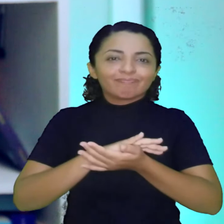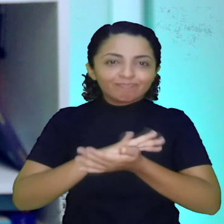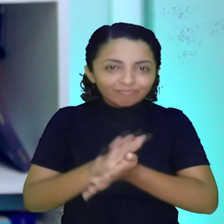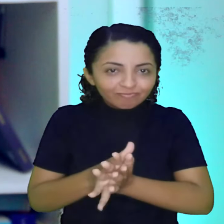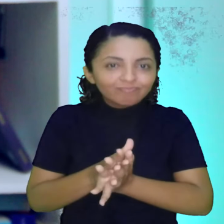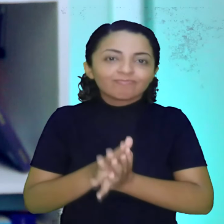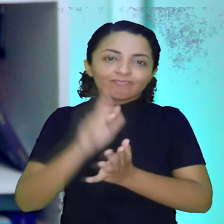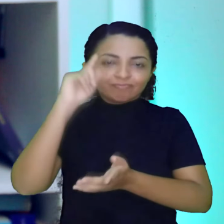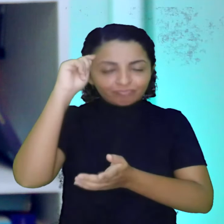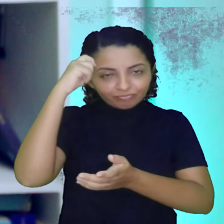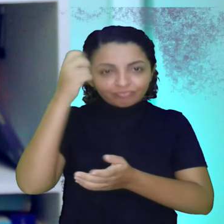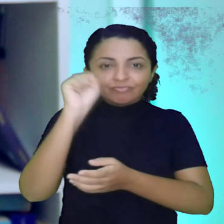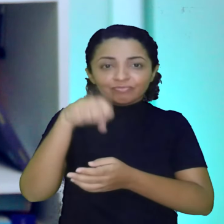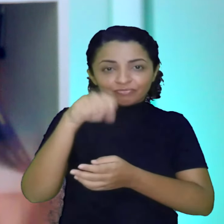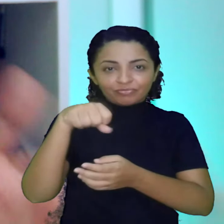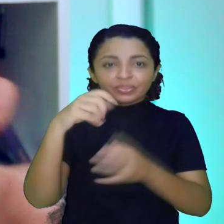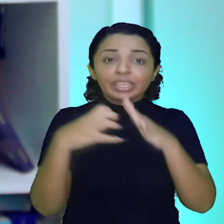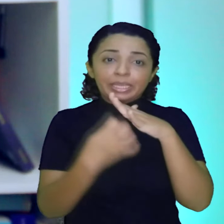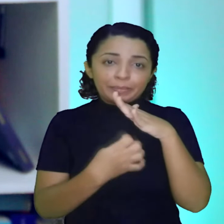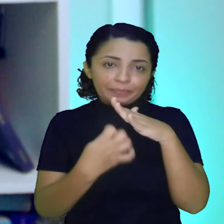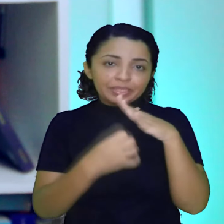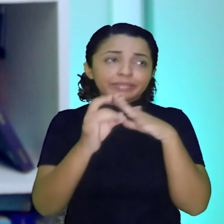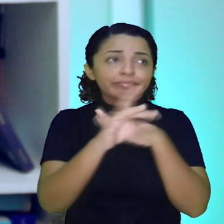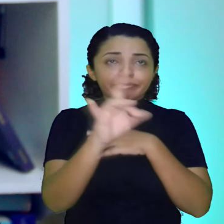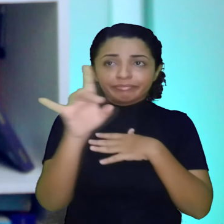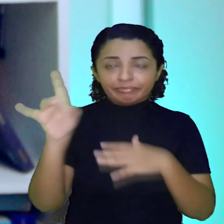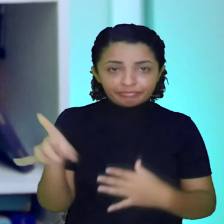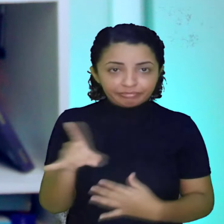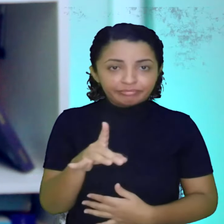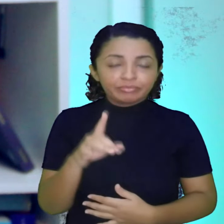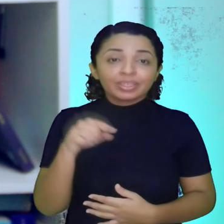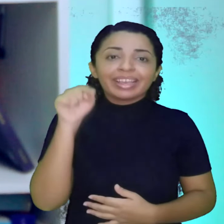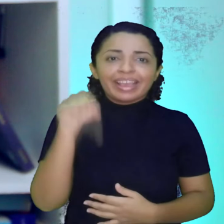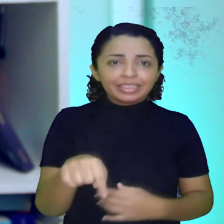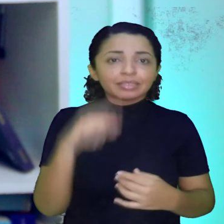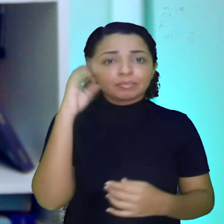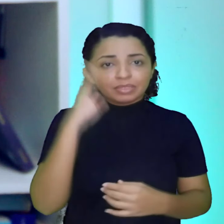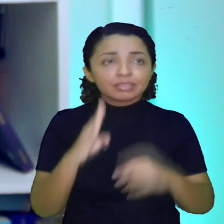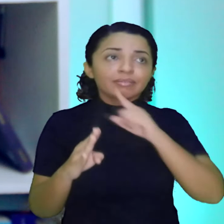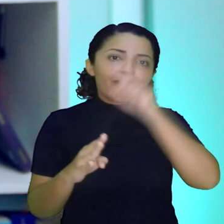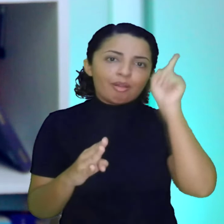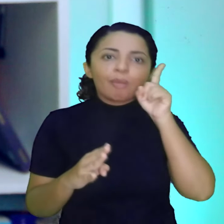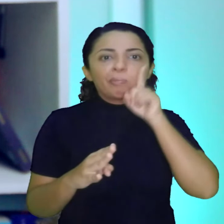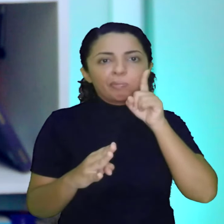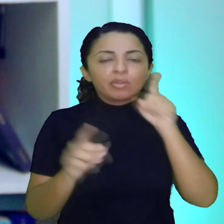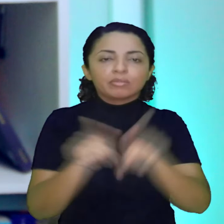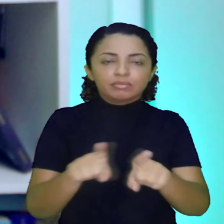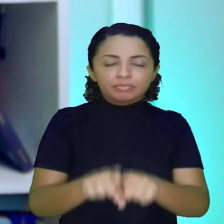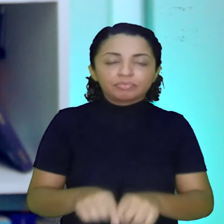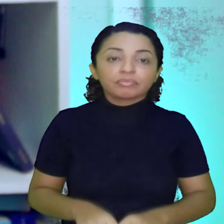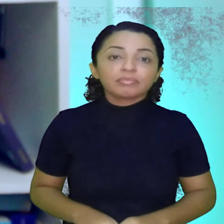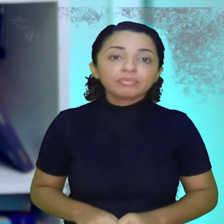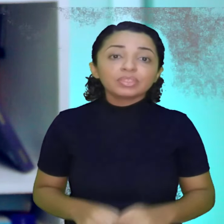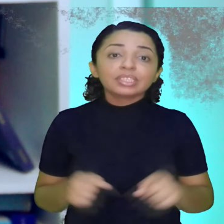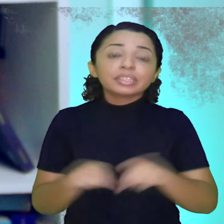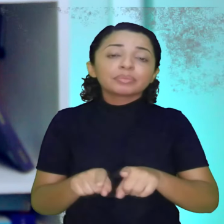que tem aqui exemplos no Brasil, como tem lá nos Estados Unidos também. E também tem um aspecto que da